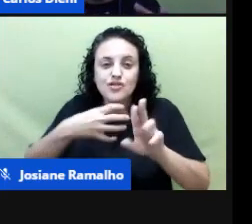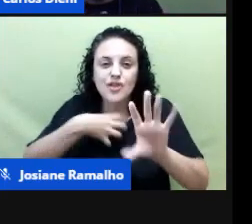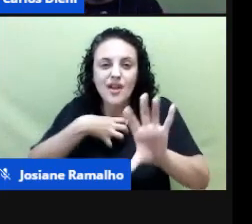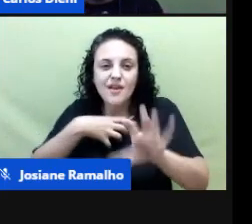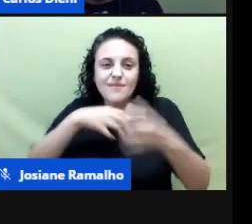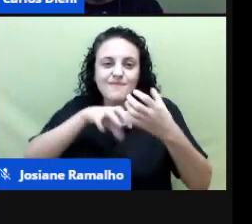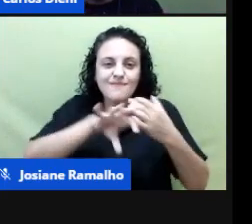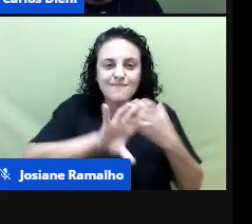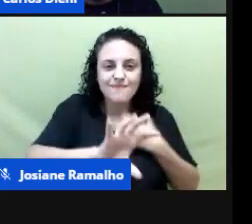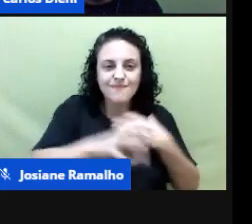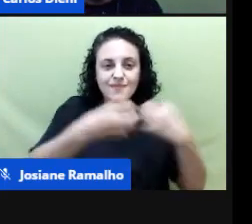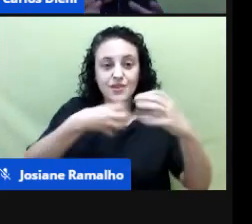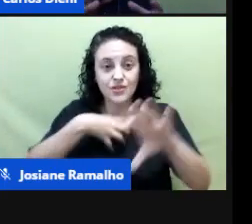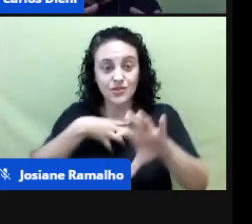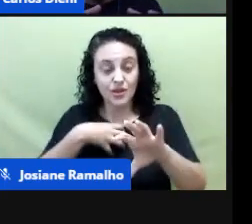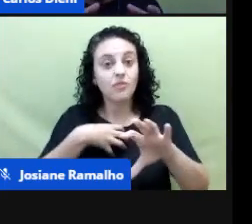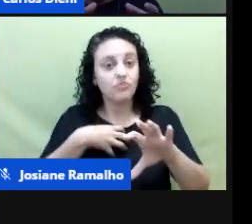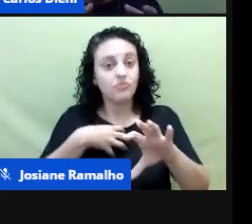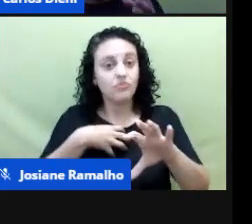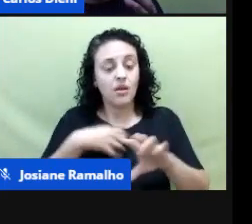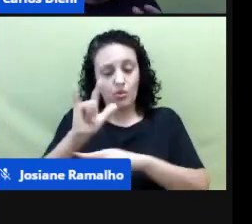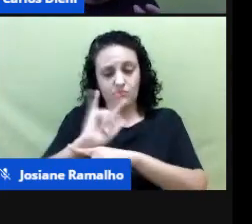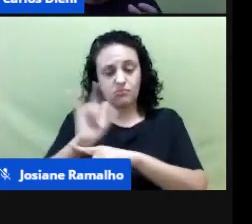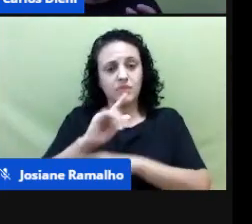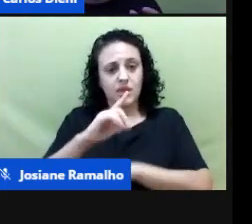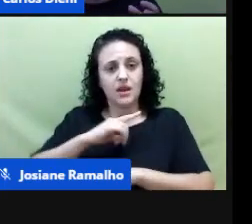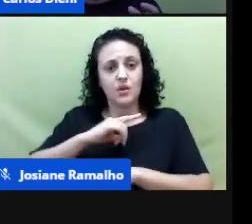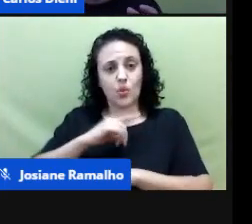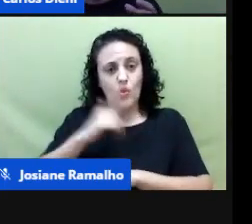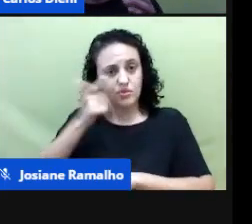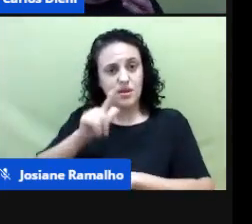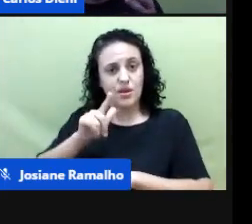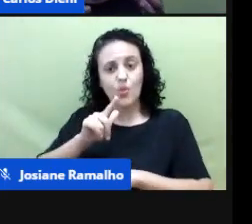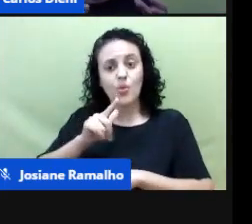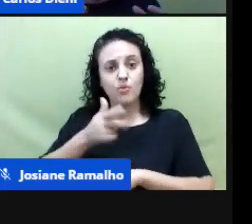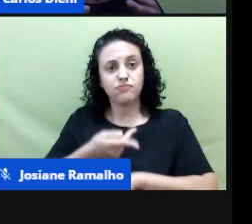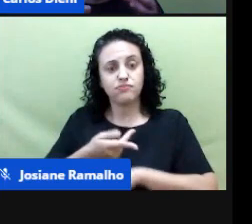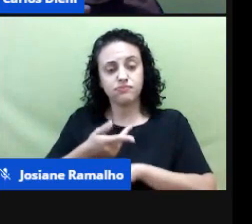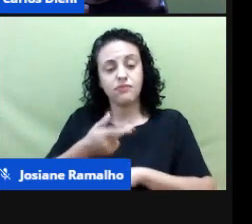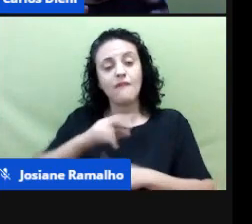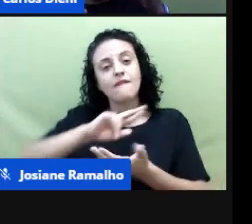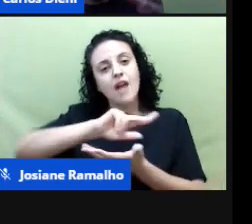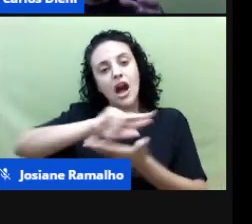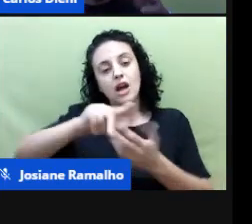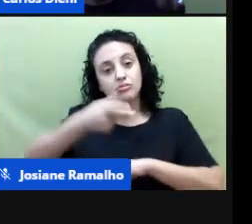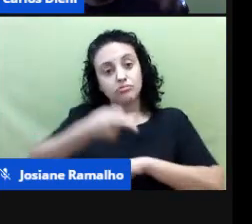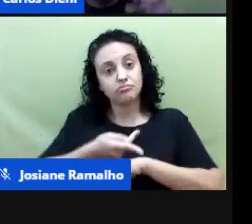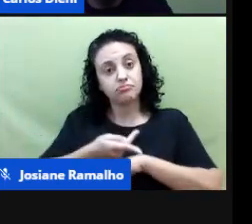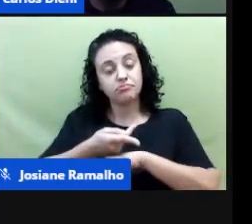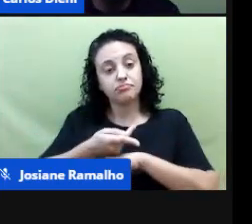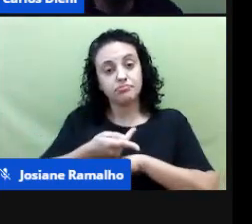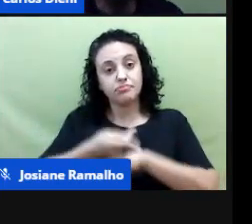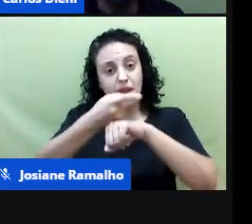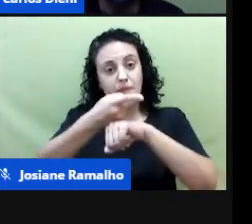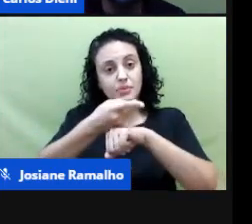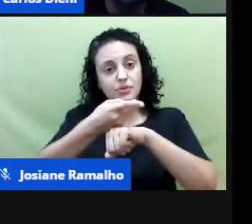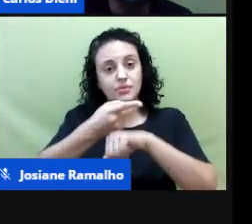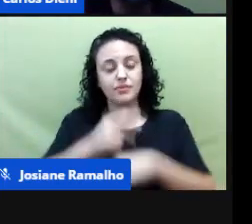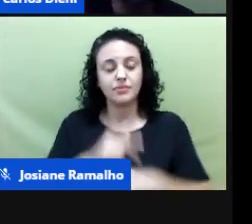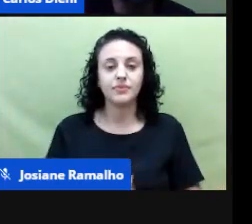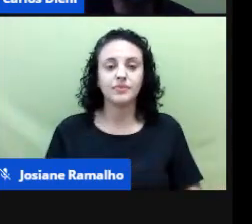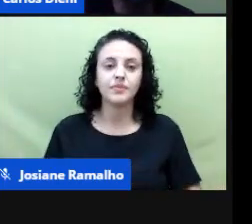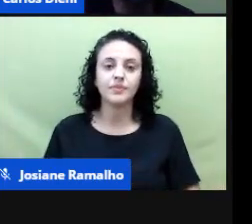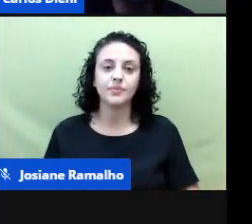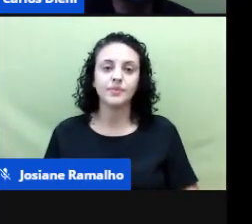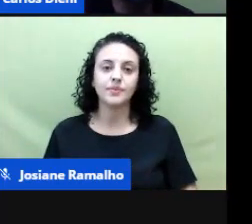inclusive ganhou o Oscar de melhor documentário, justamente por essa proximidade, humanização. Vamos.